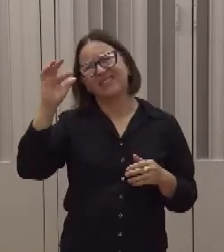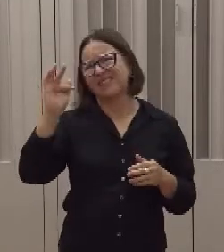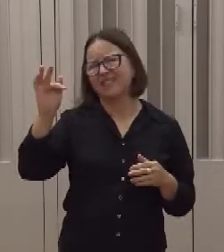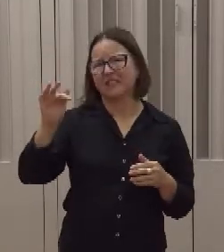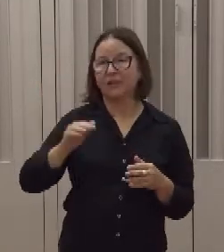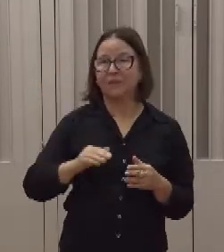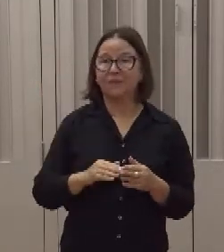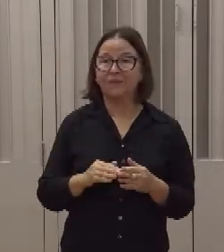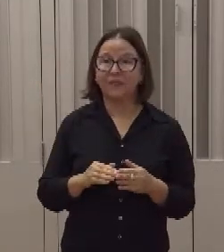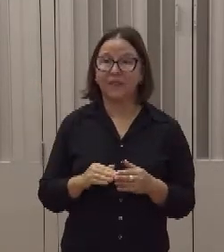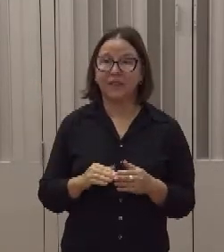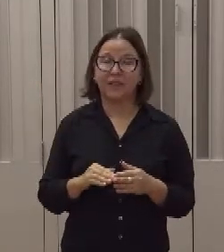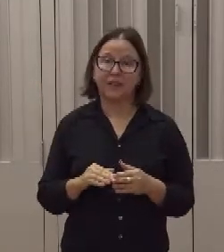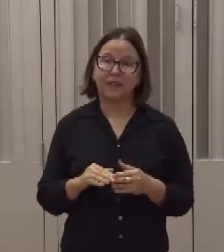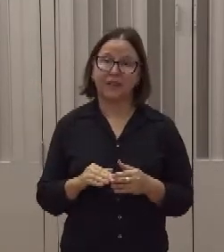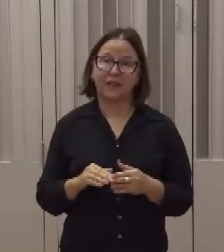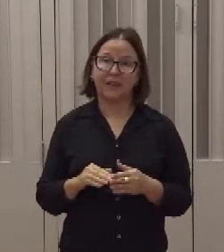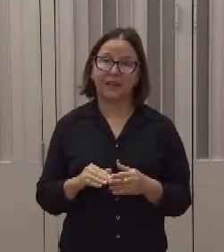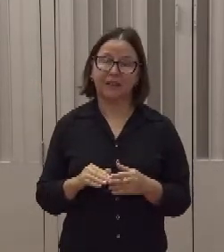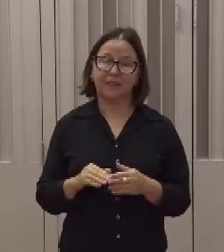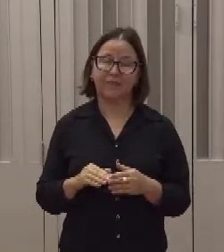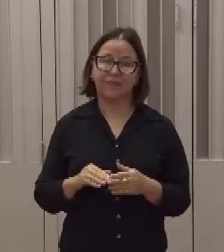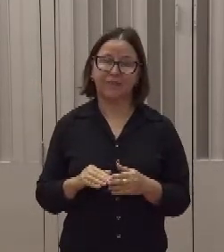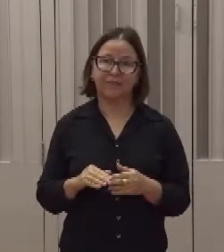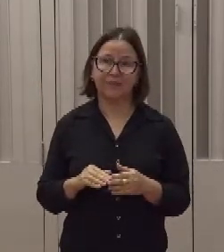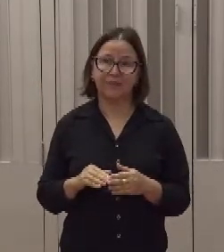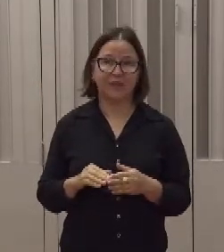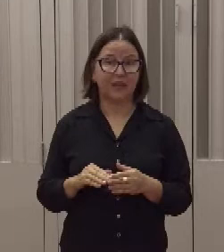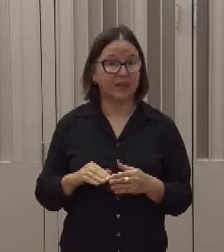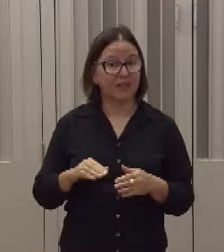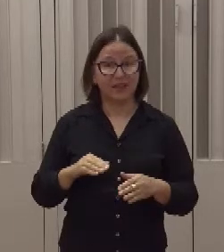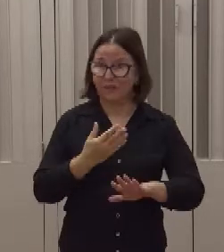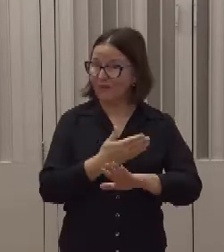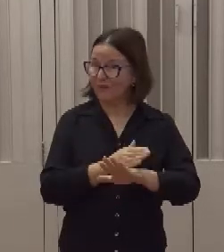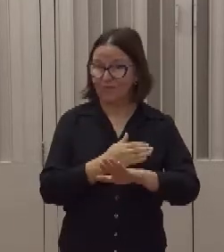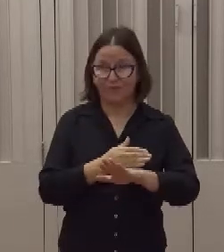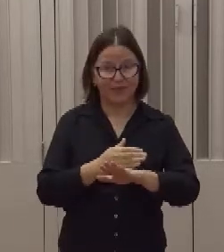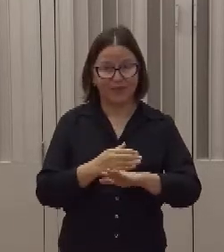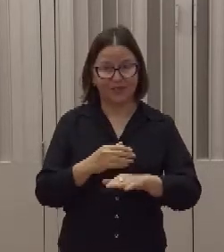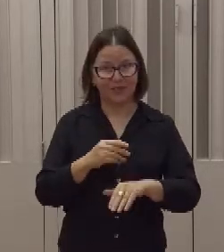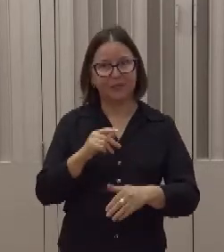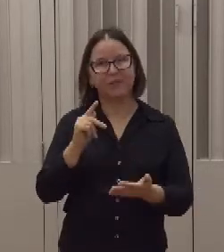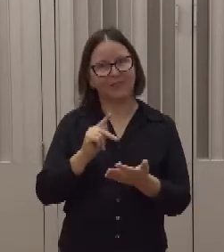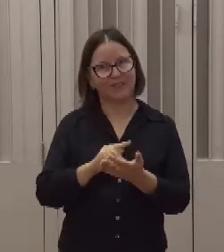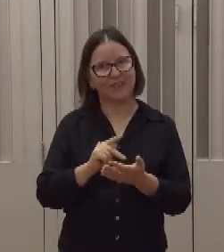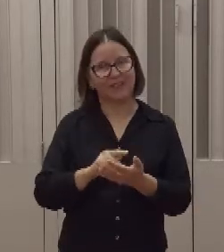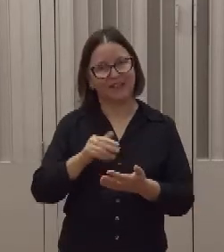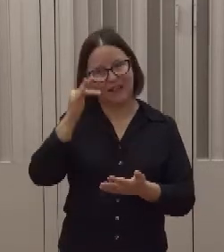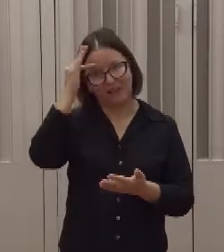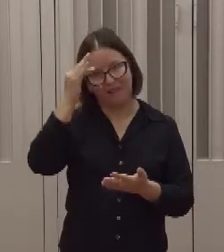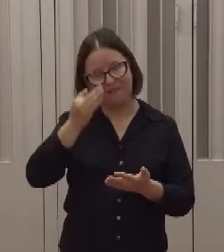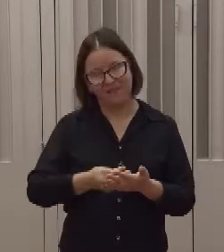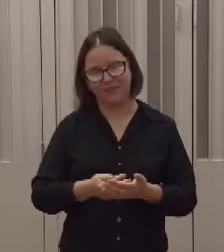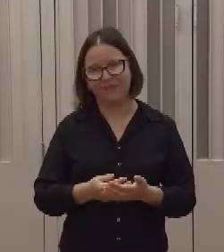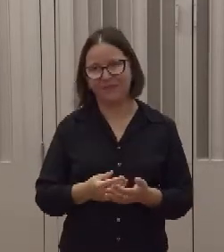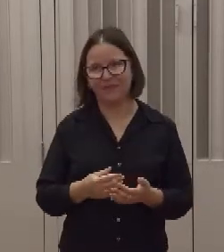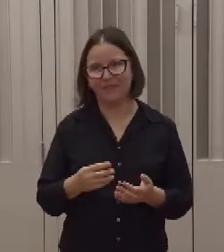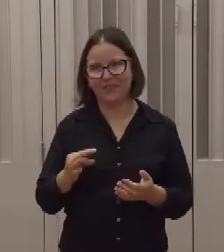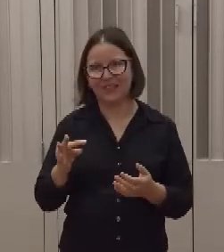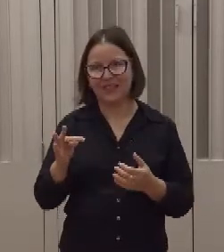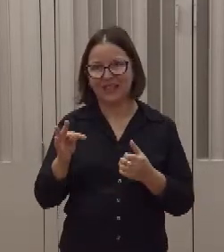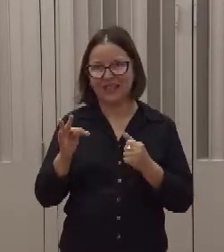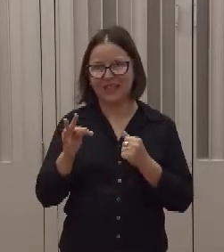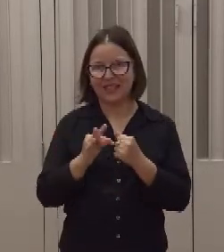nós nos tornamos culturalmente irrelevantes e não praticamos a verdadeira fé. Tiago 1:22 vai dizer